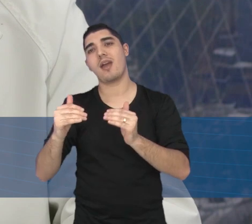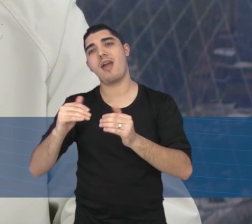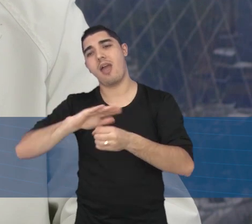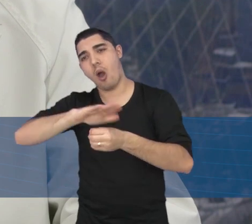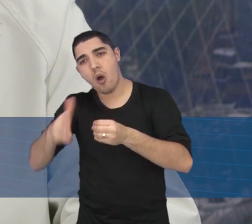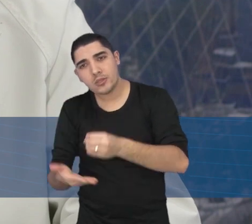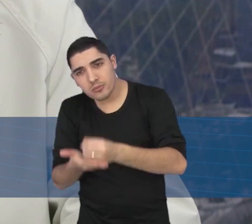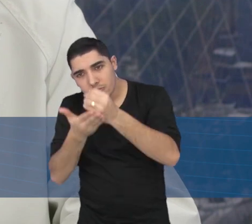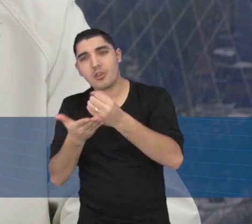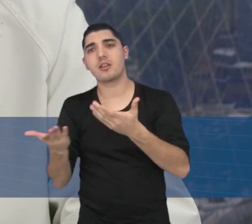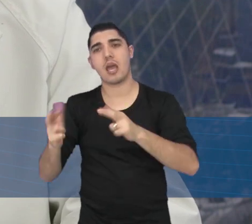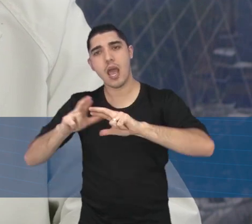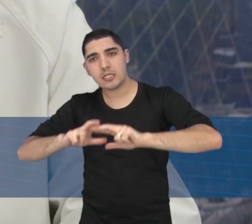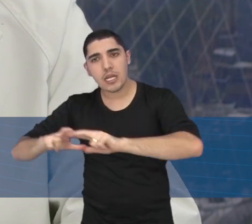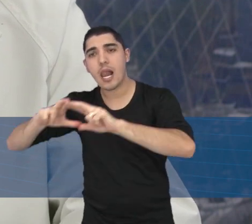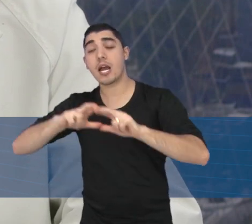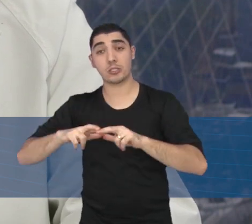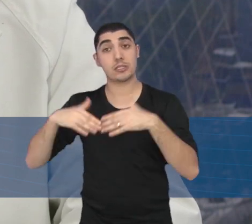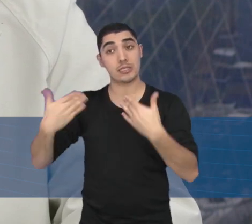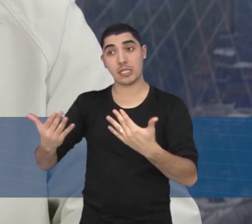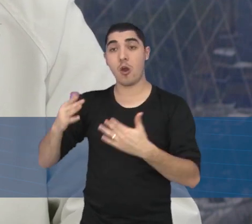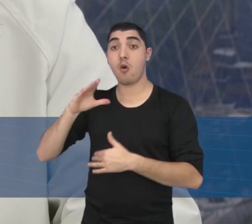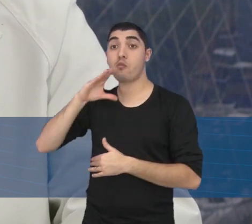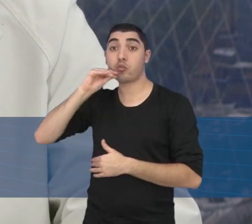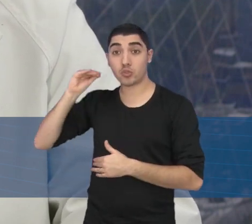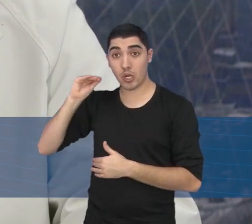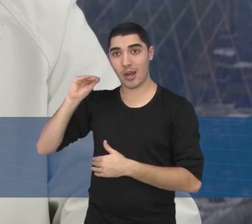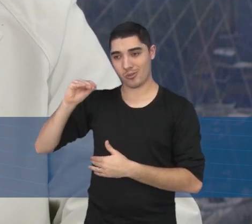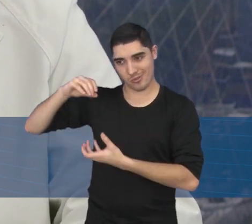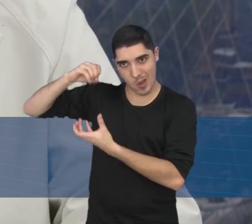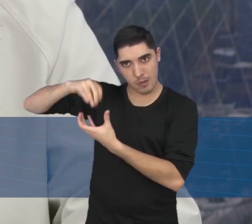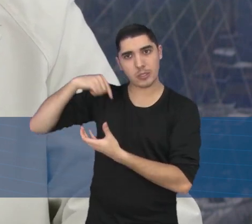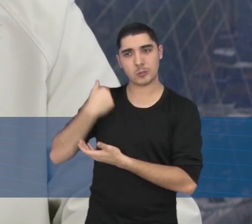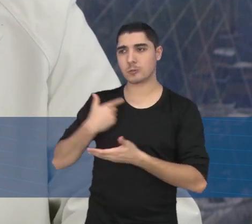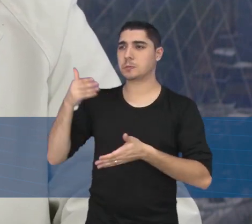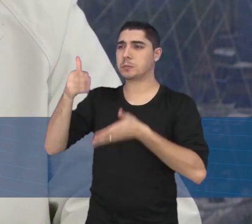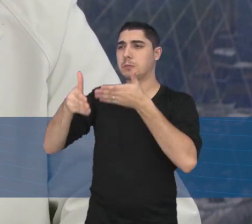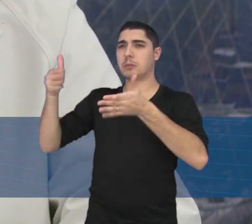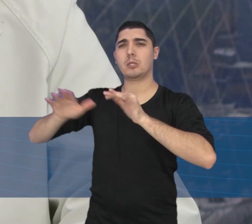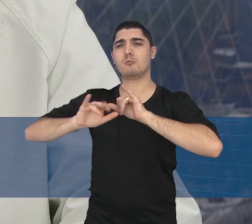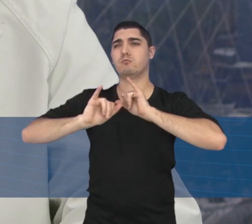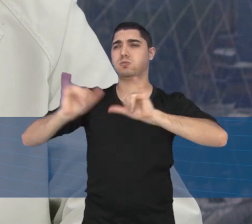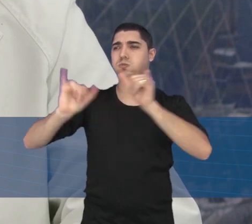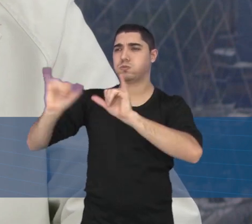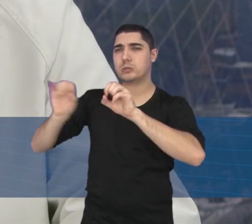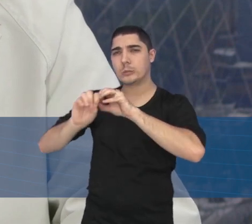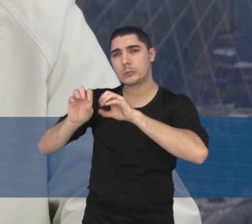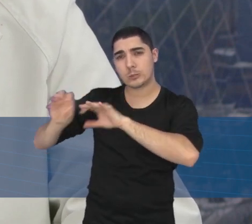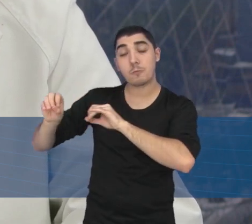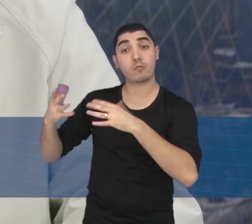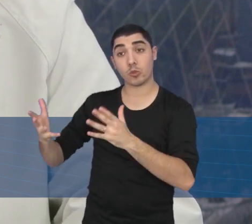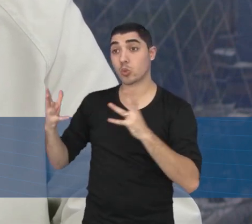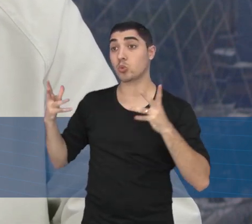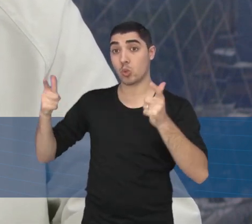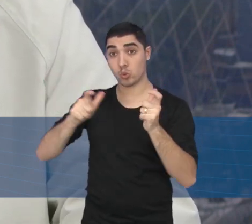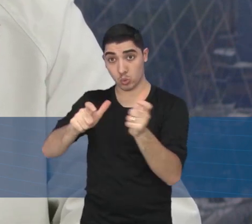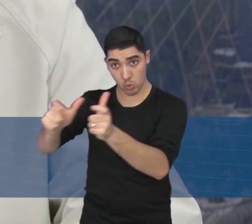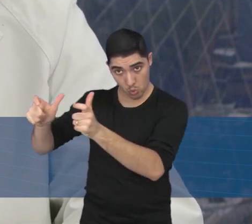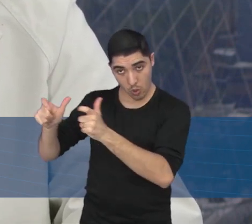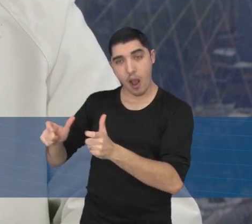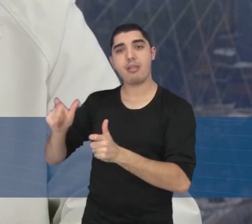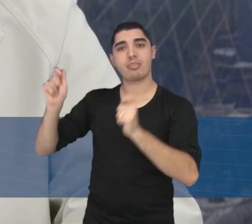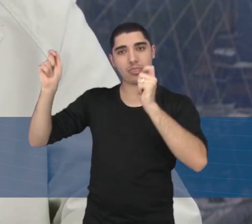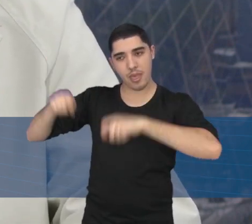funcionários da Urban, que era nós fazemos a nossa parte. Então aí todos os lugares hoje tem pelo menos o recipiente para fazer